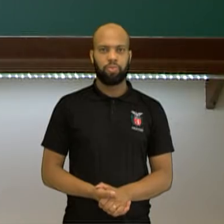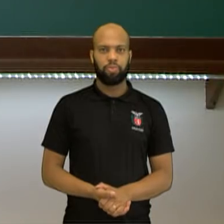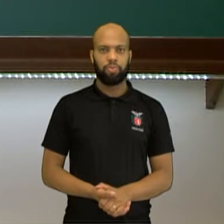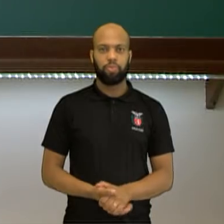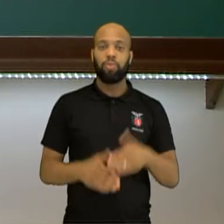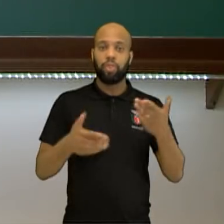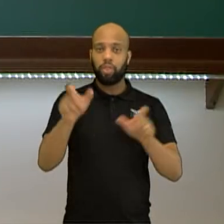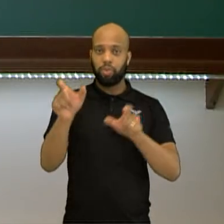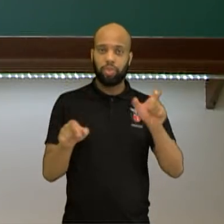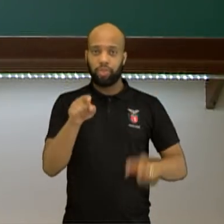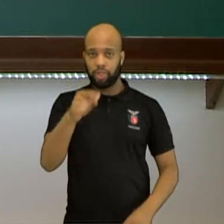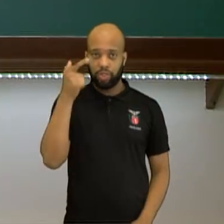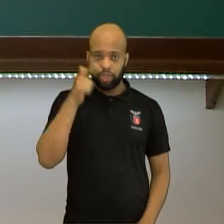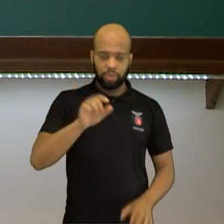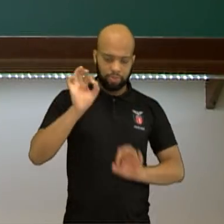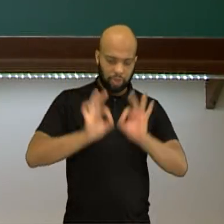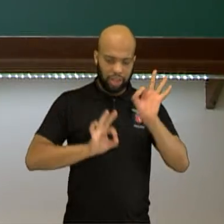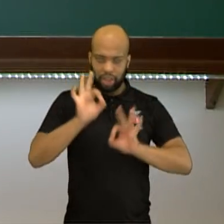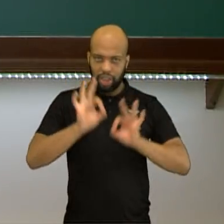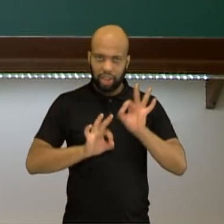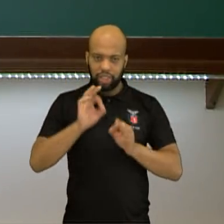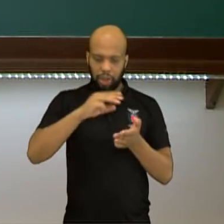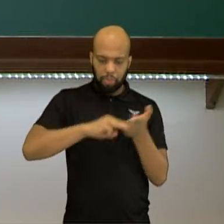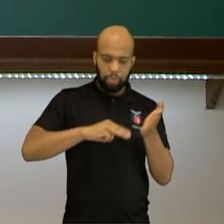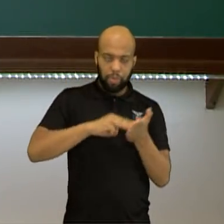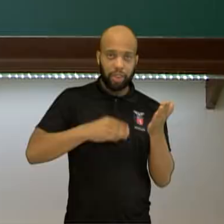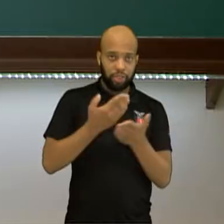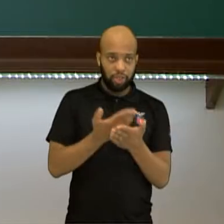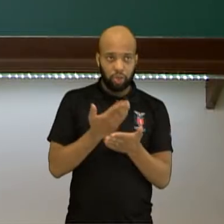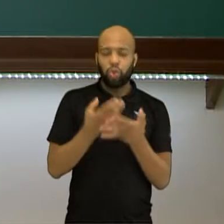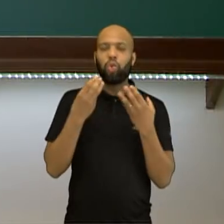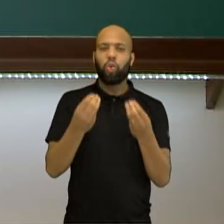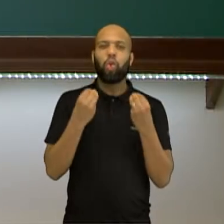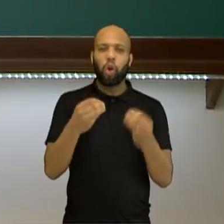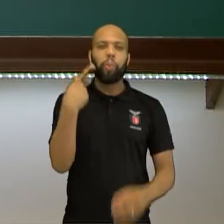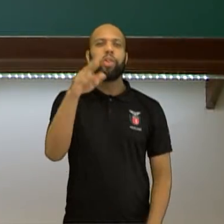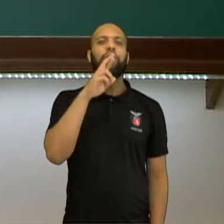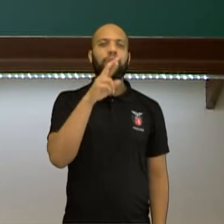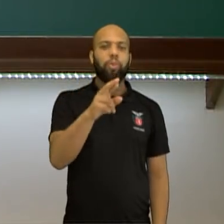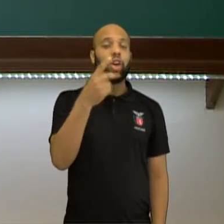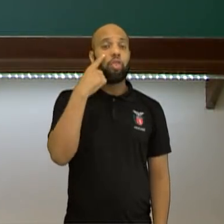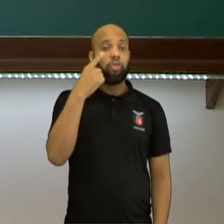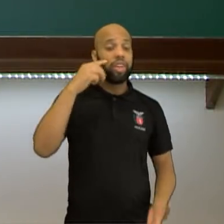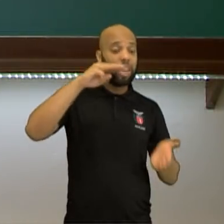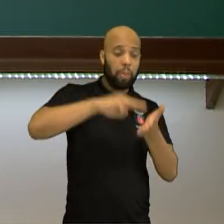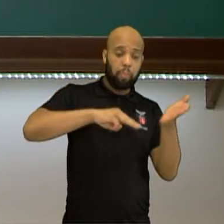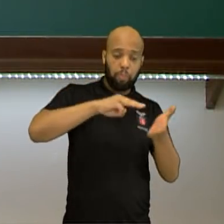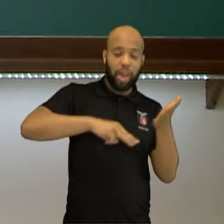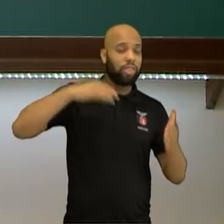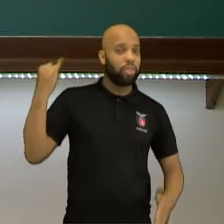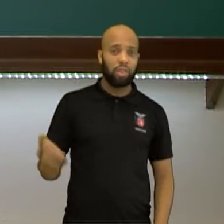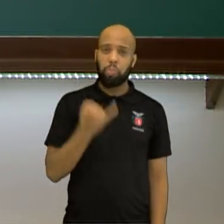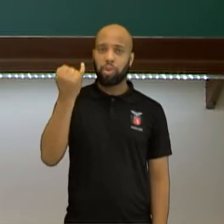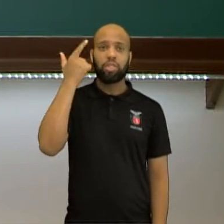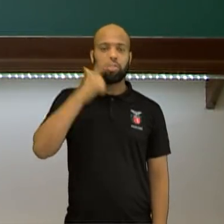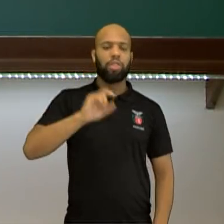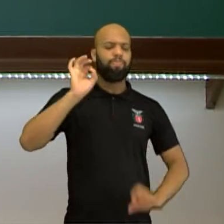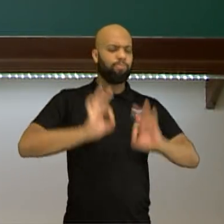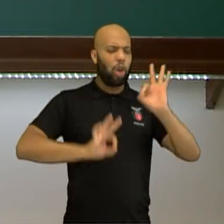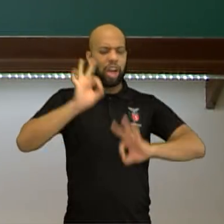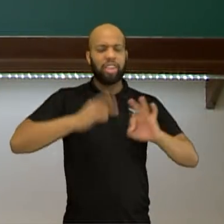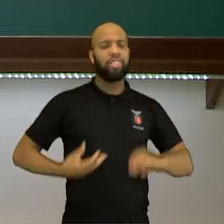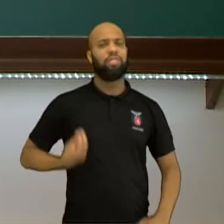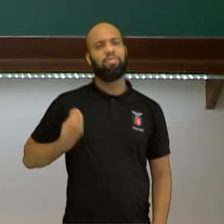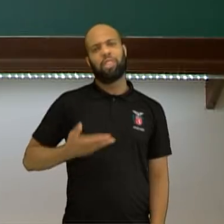E aí, pessoal, conseguiram organizar esse método de estudos? Vejam como o método é importante para a gente se organizar